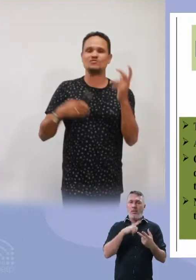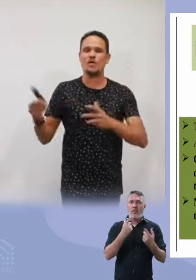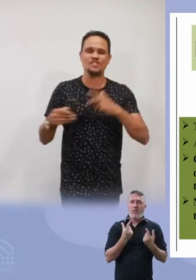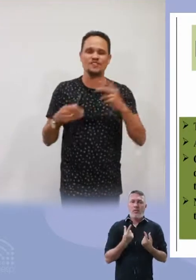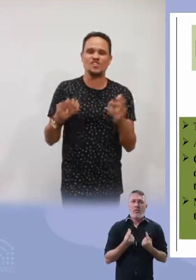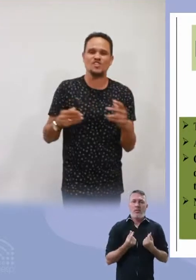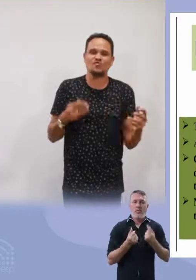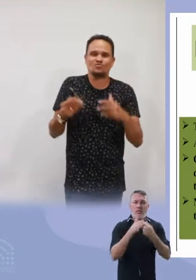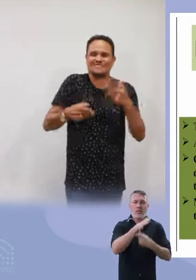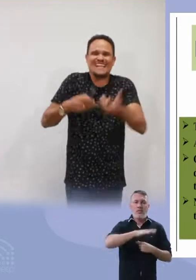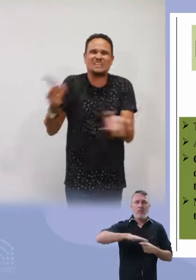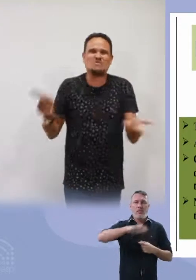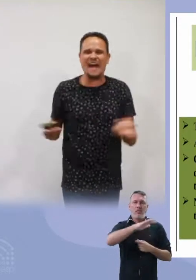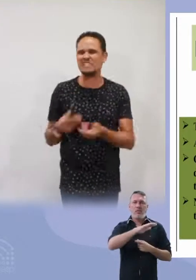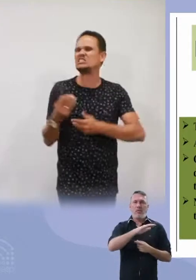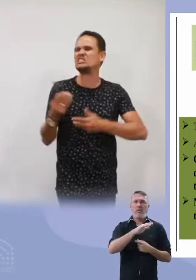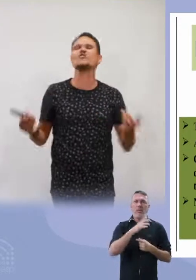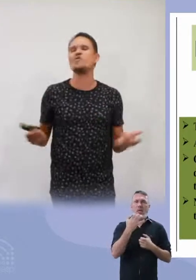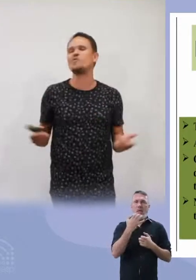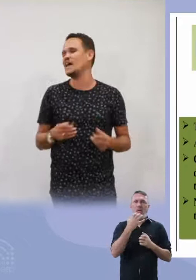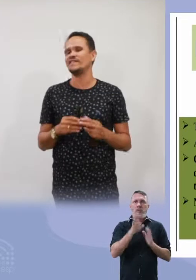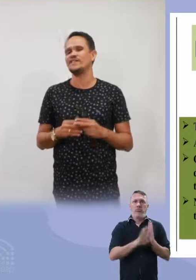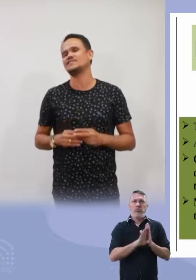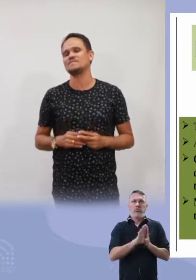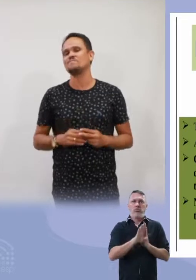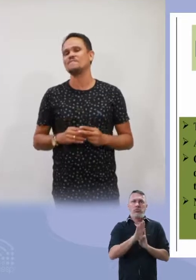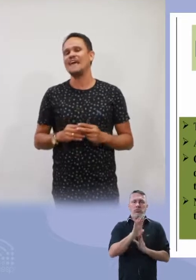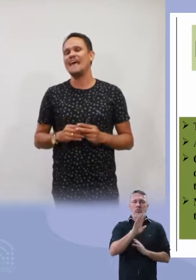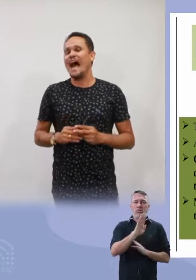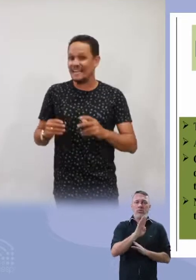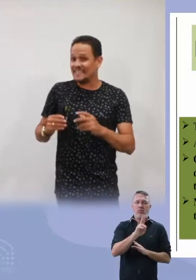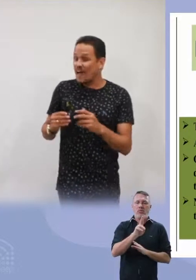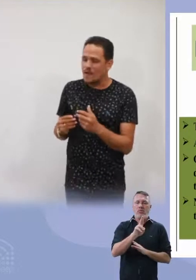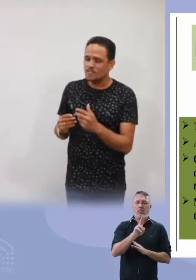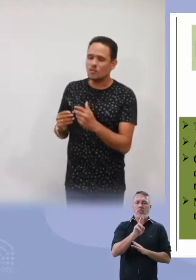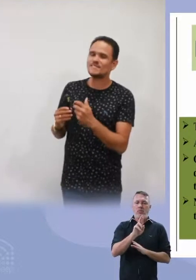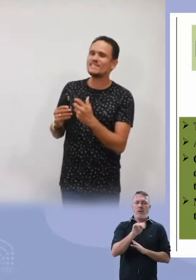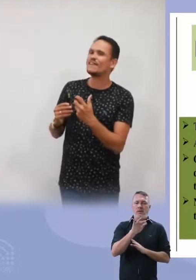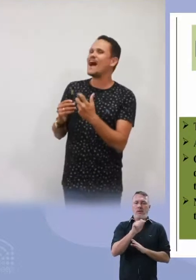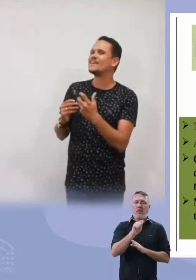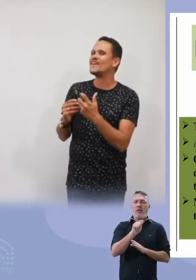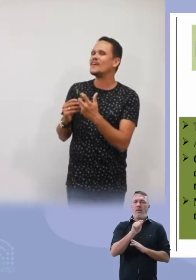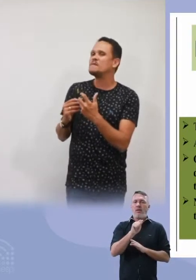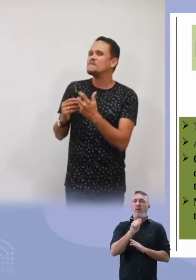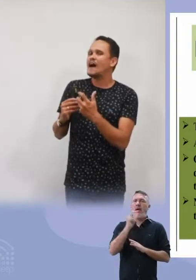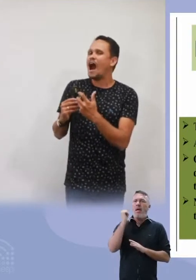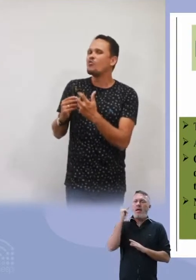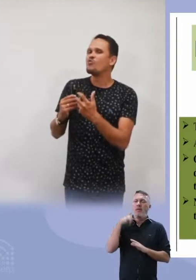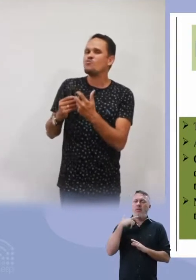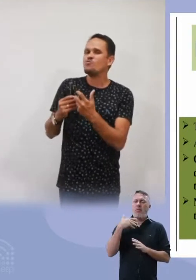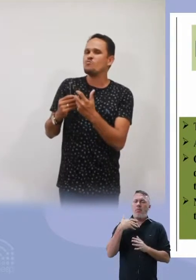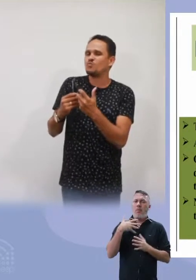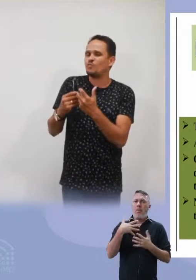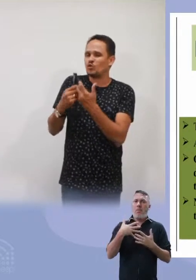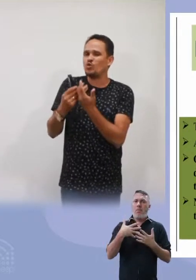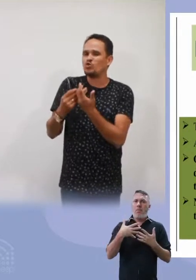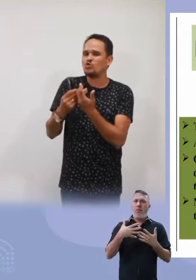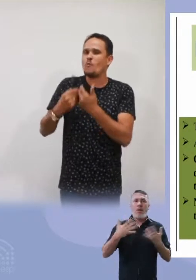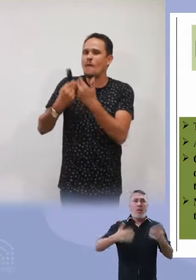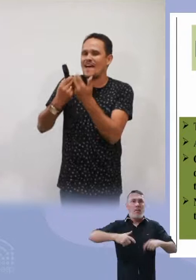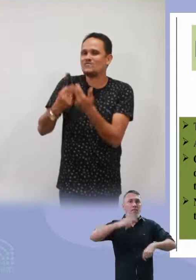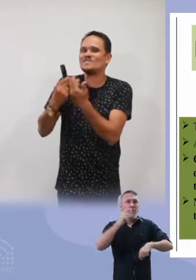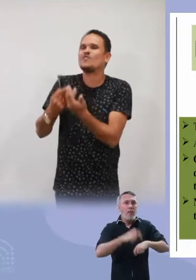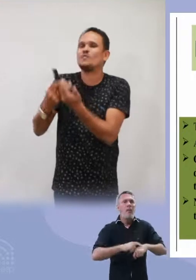plantação de arroz e feijão já não está dando mais dinheiro como dava antes. A Inglaterra começa a observar que alguns